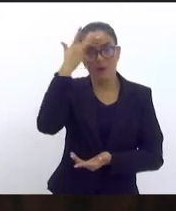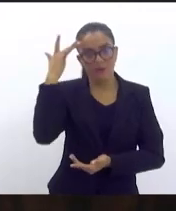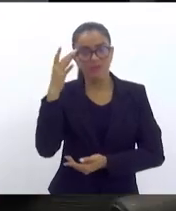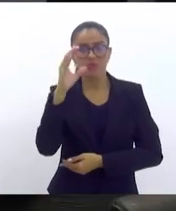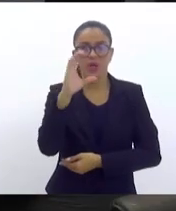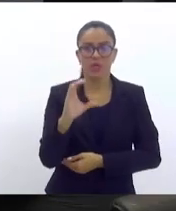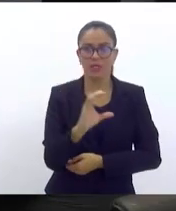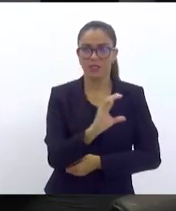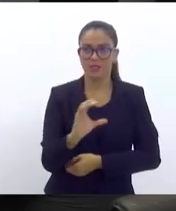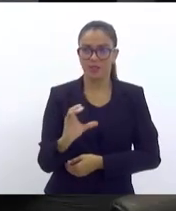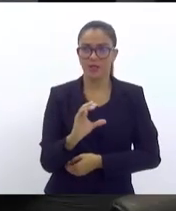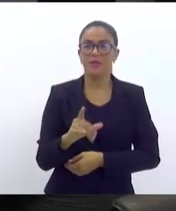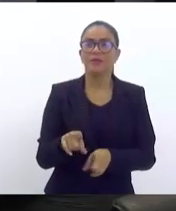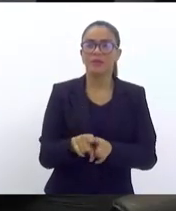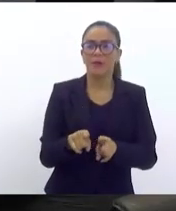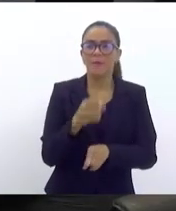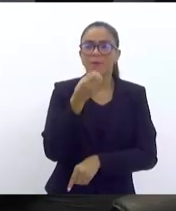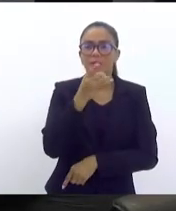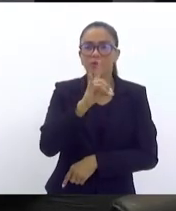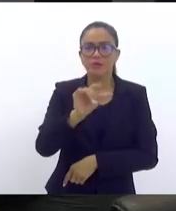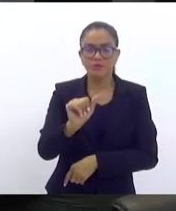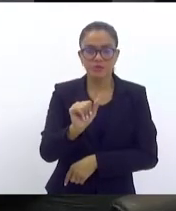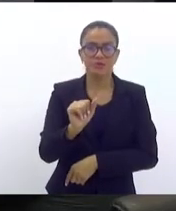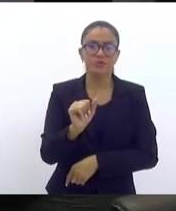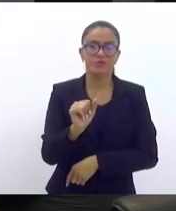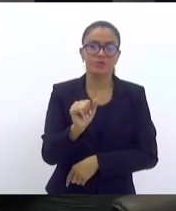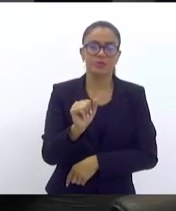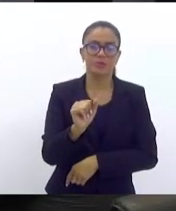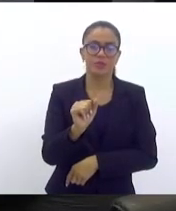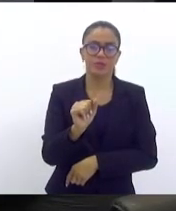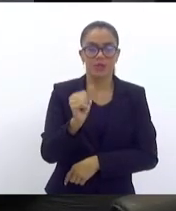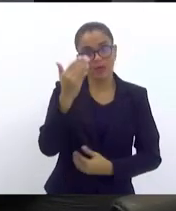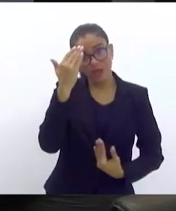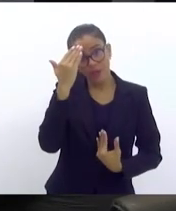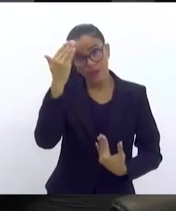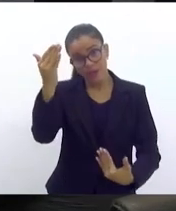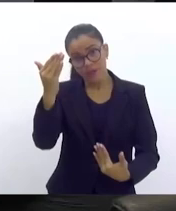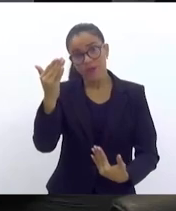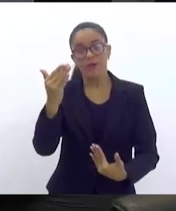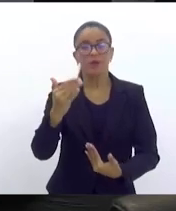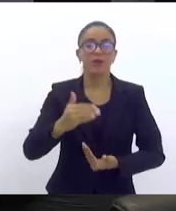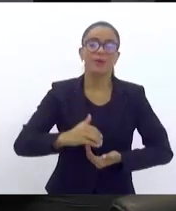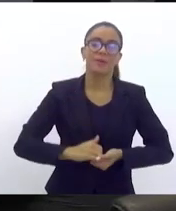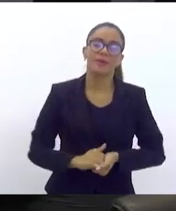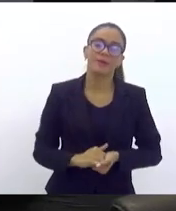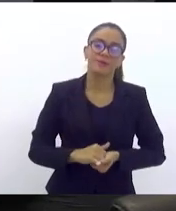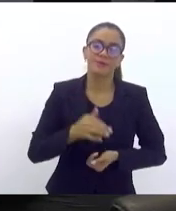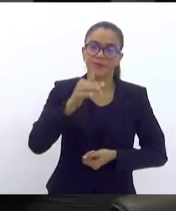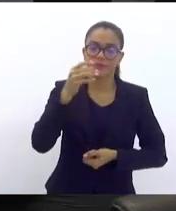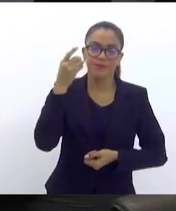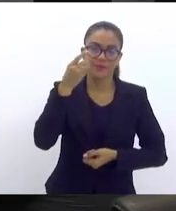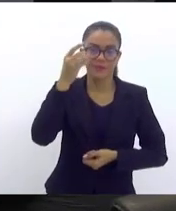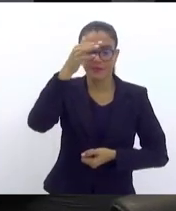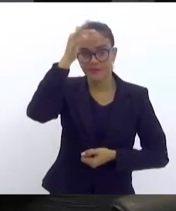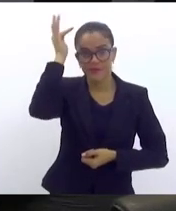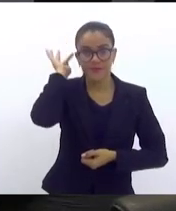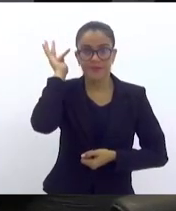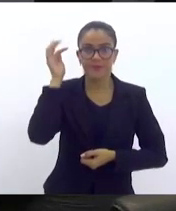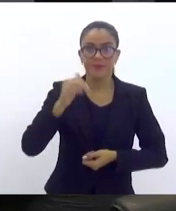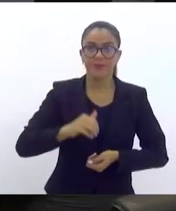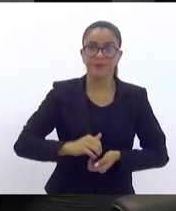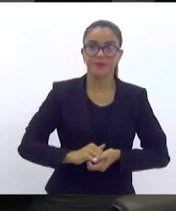esta grande causa muito obrigado muito bom dia por E obrigado por estar nessa audiência Deputado Fred Pacheco